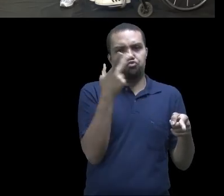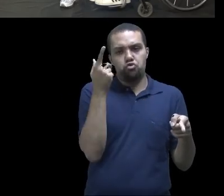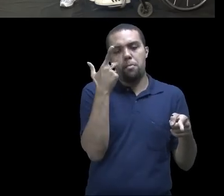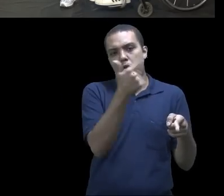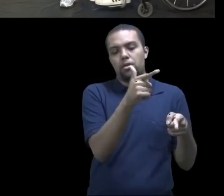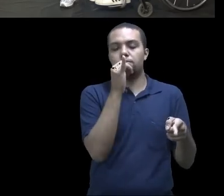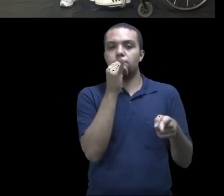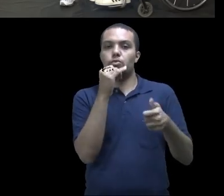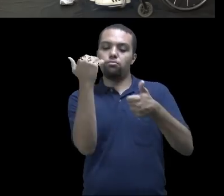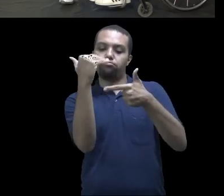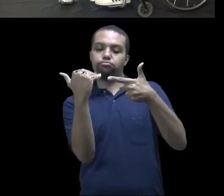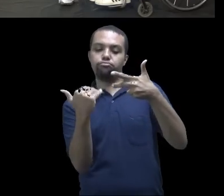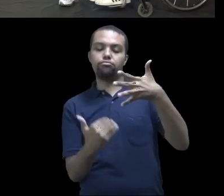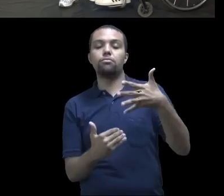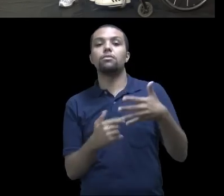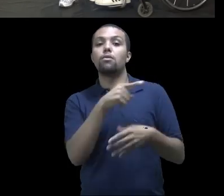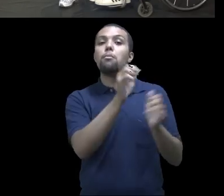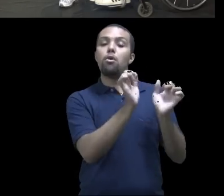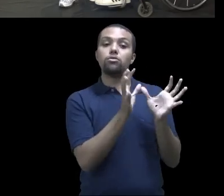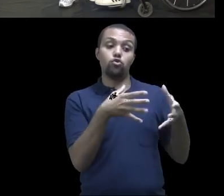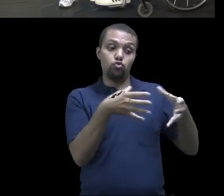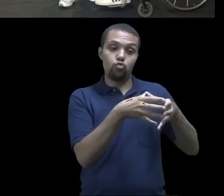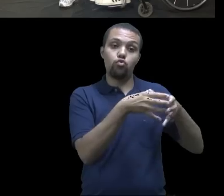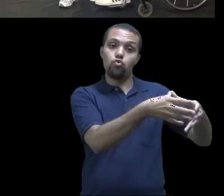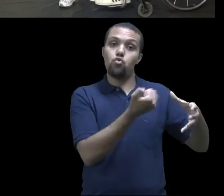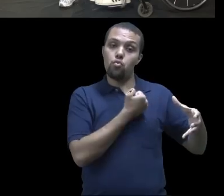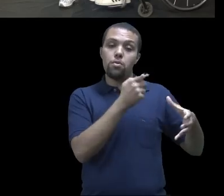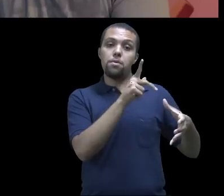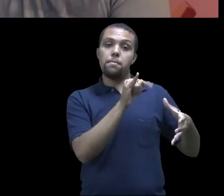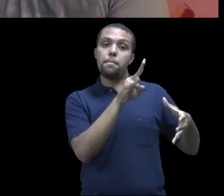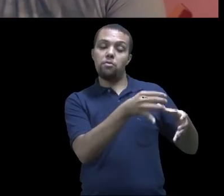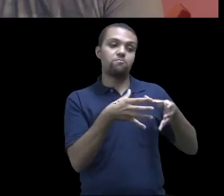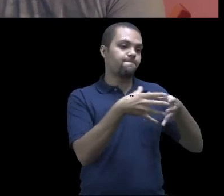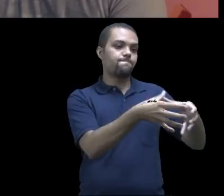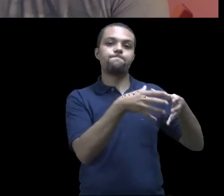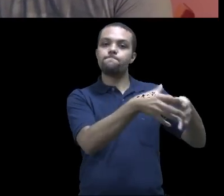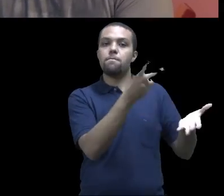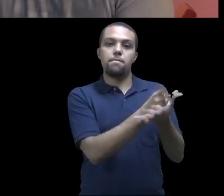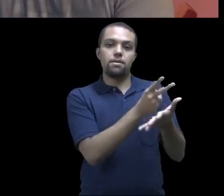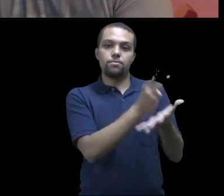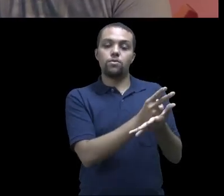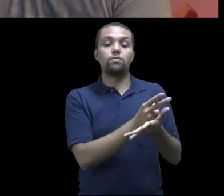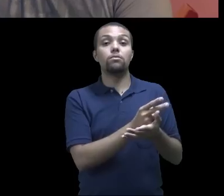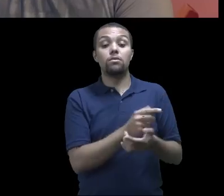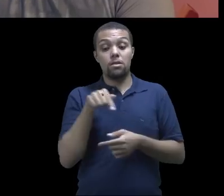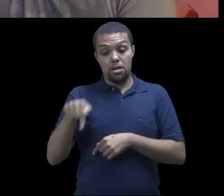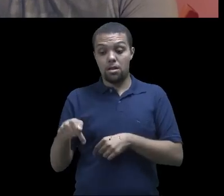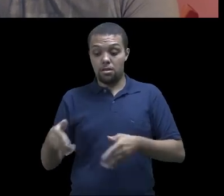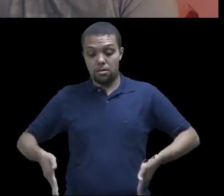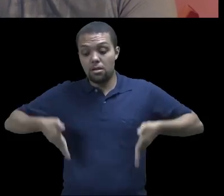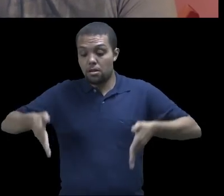no convencional pode se colocar o número de pessoa, o número de ala, pivô, uhum. que for preciso.